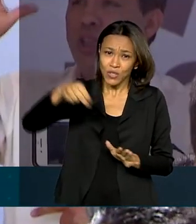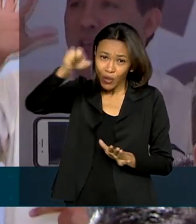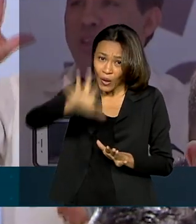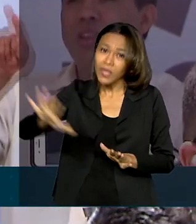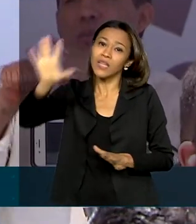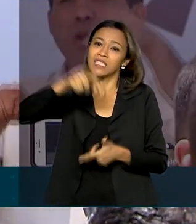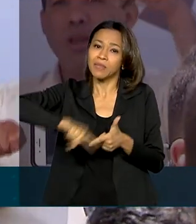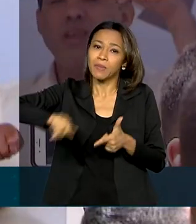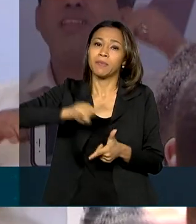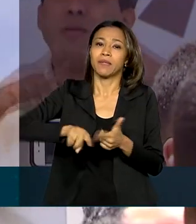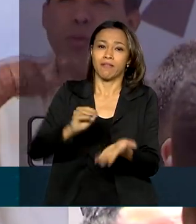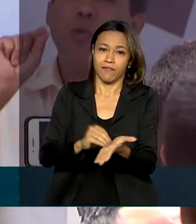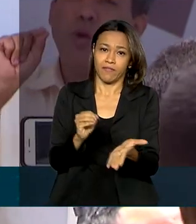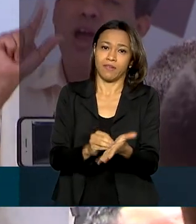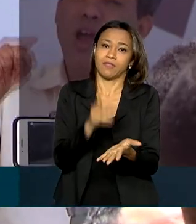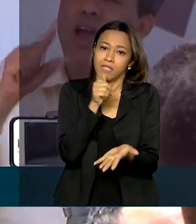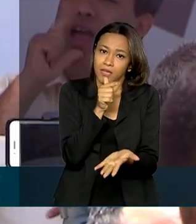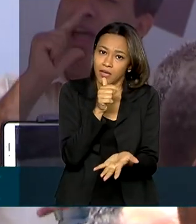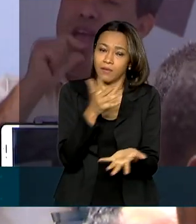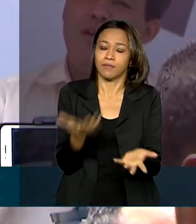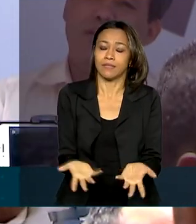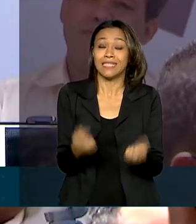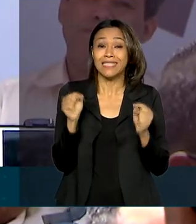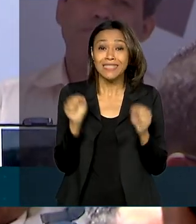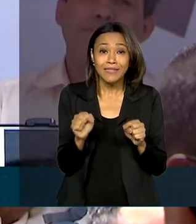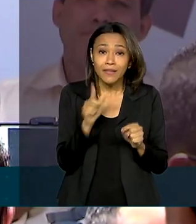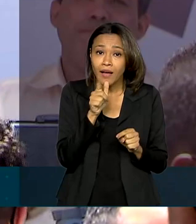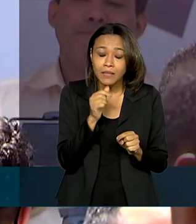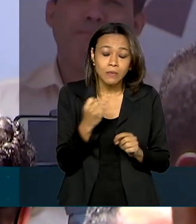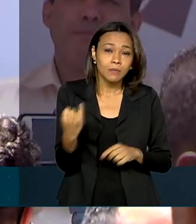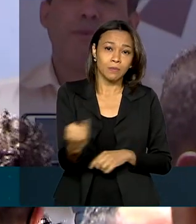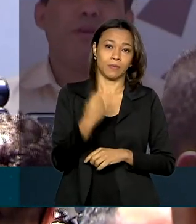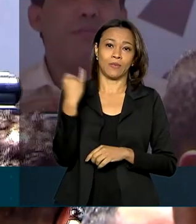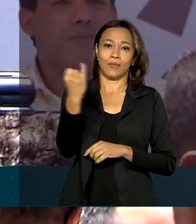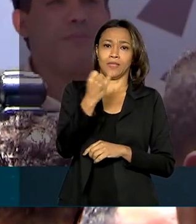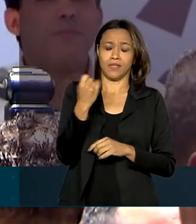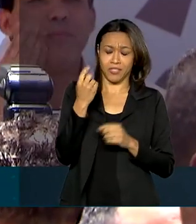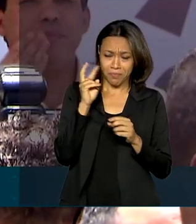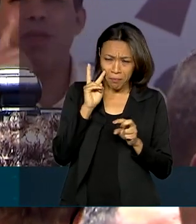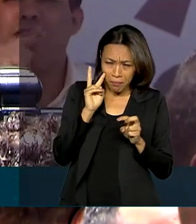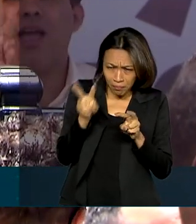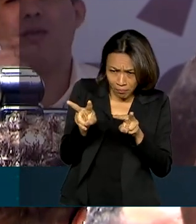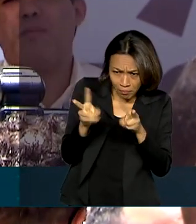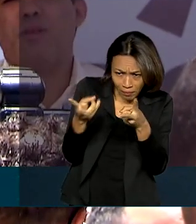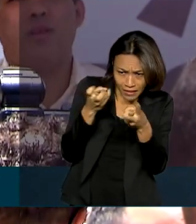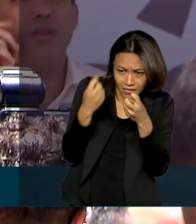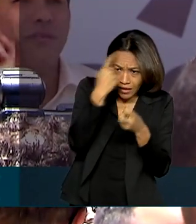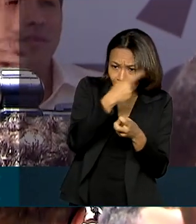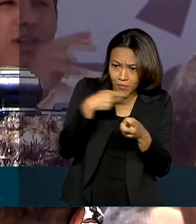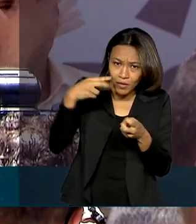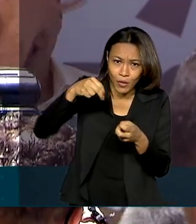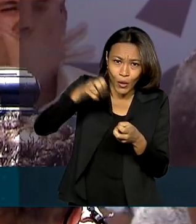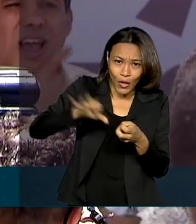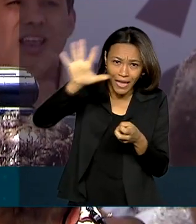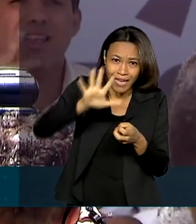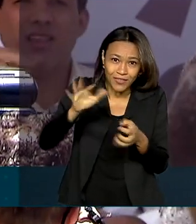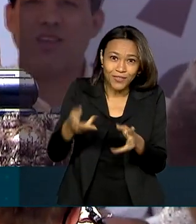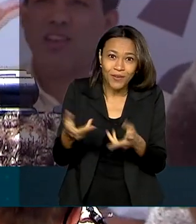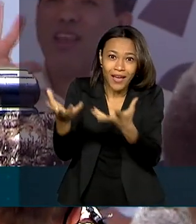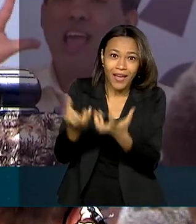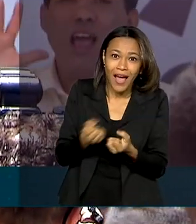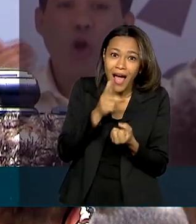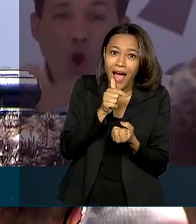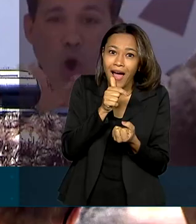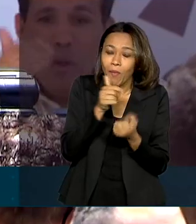a questão da água. Isso é vital para nós. A gente vê no semblante do nordestino, quando chega a água,